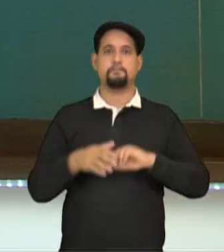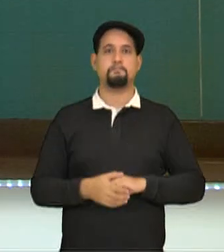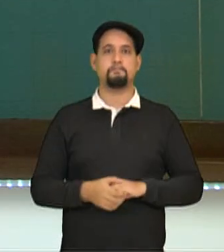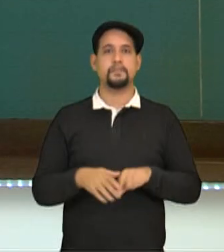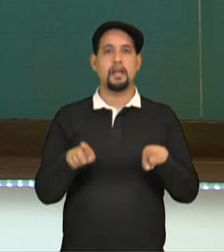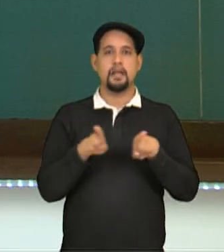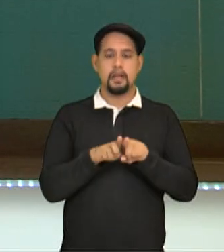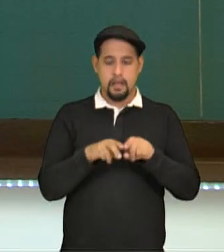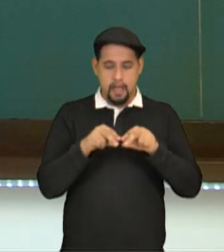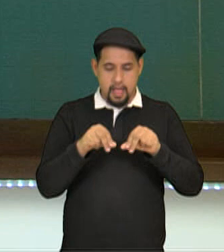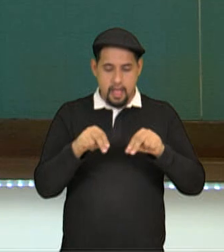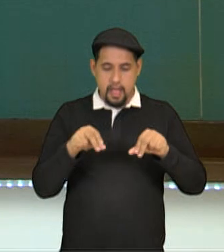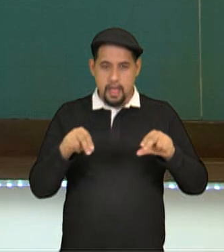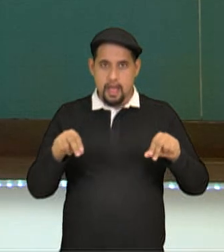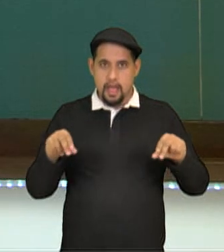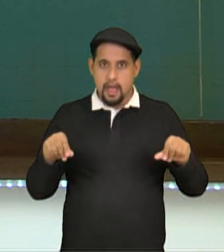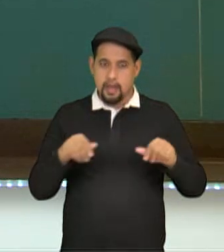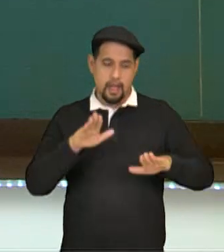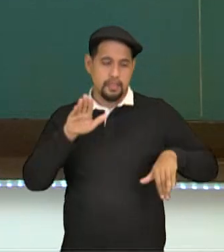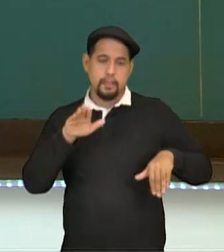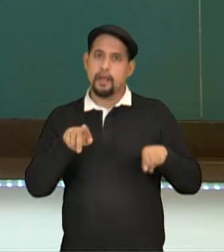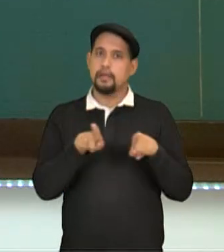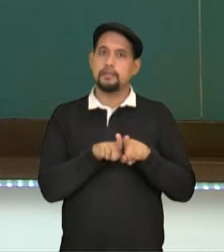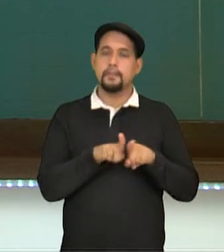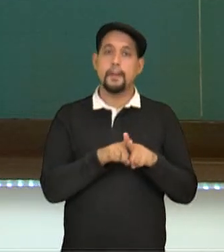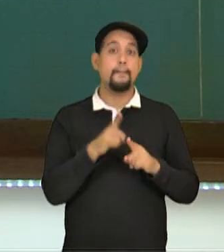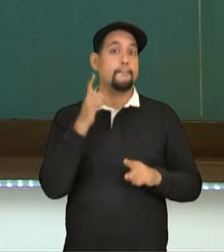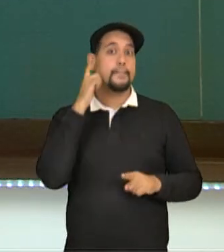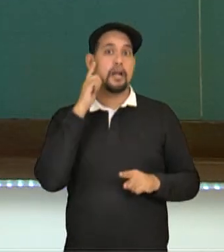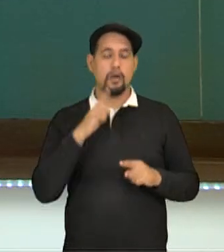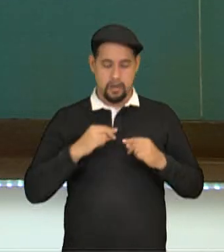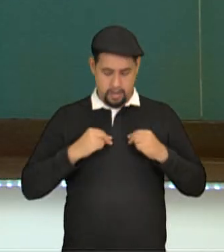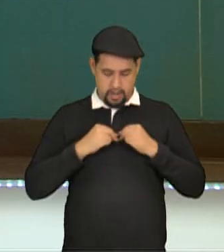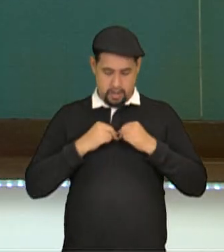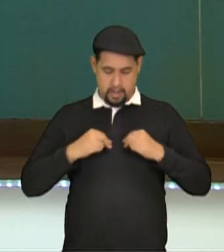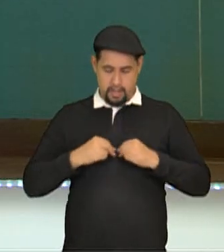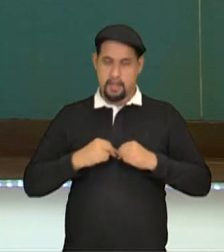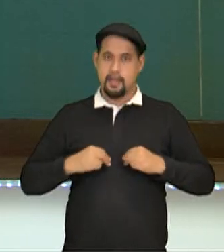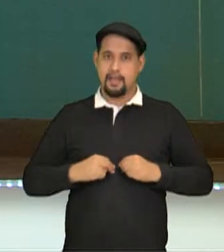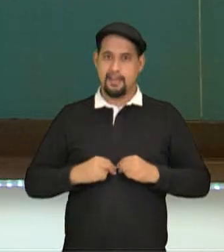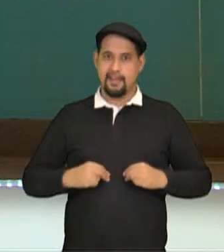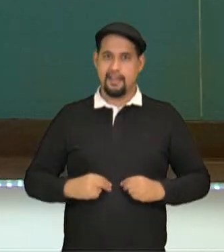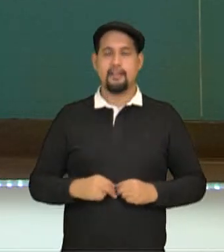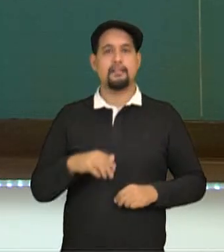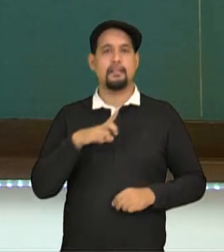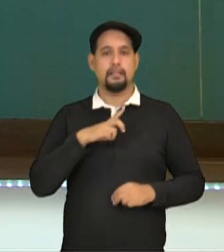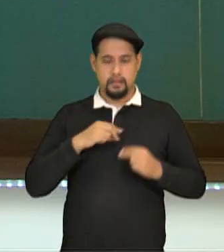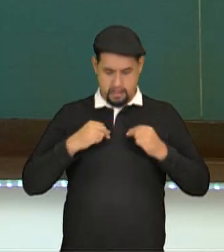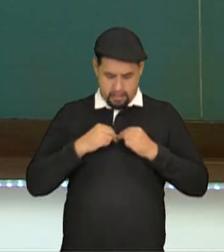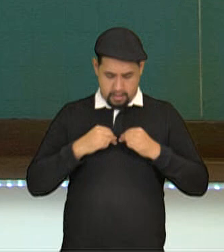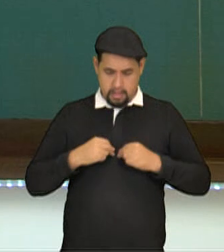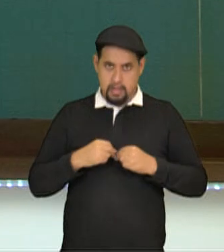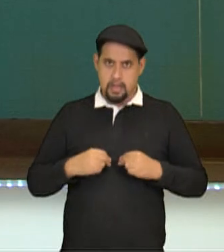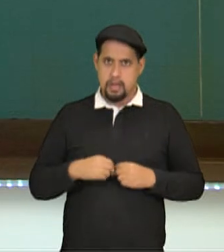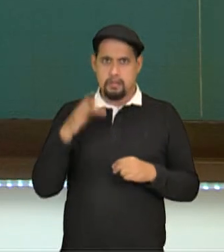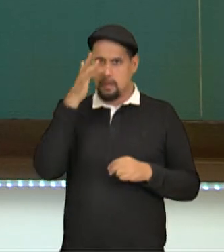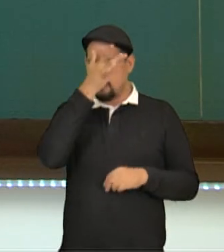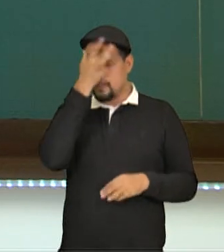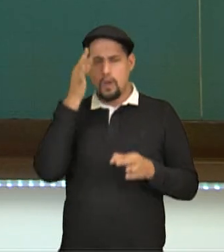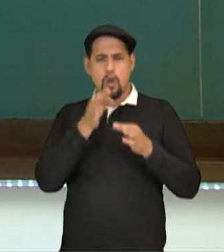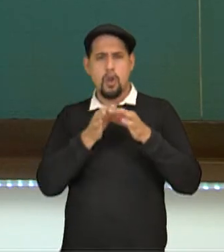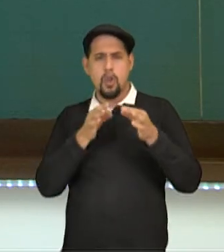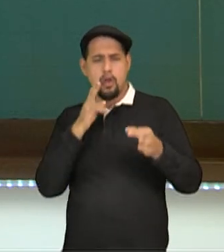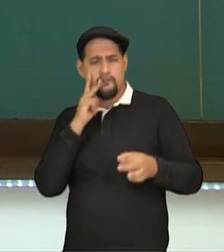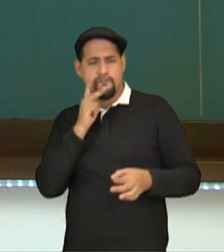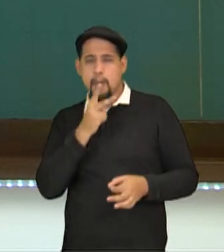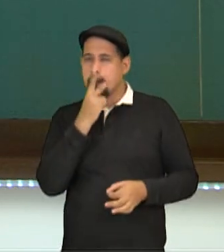os grãos de areia da praia. Agora a gente pode pensar no botão da roupa, por exemplo, quando a gente tem uma roupa, uma pessoa que está distante, se eu olhar o botão,